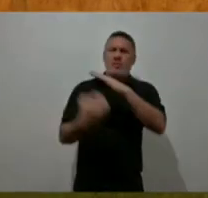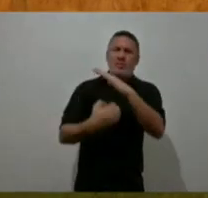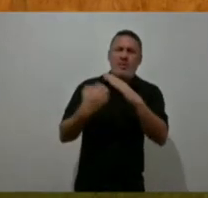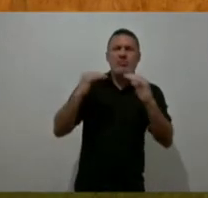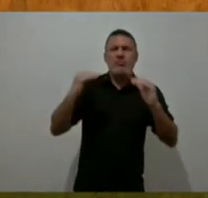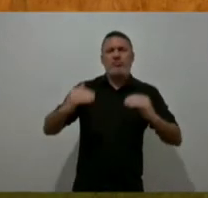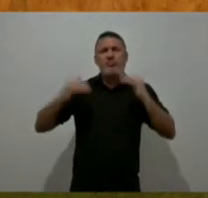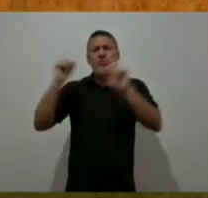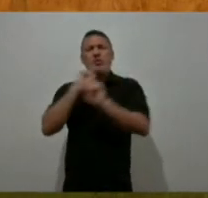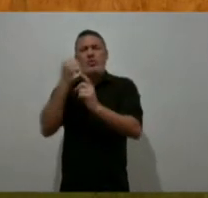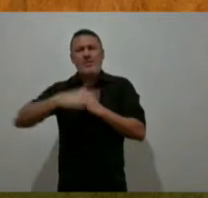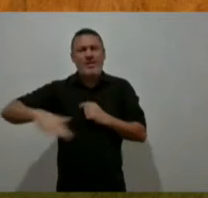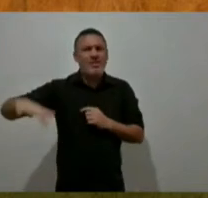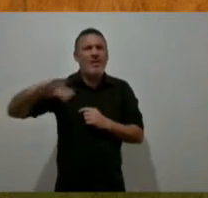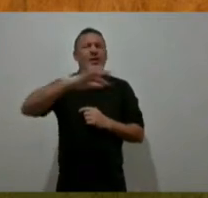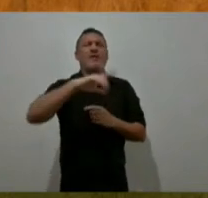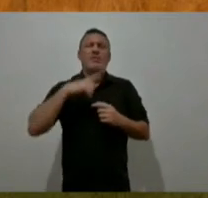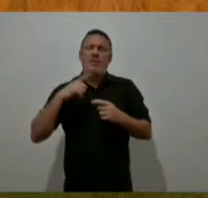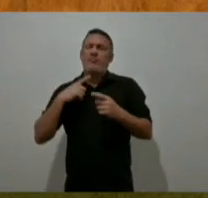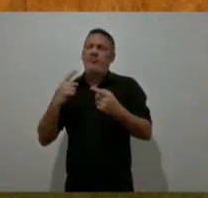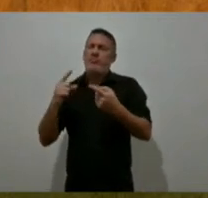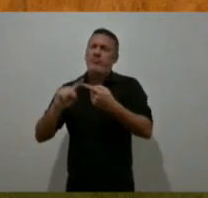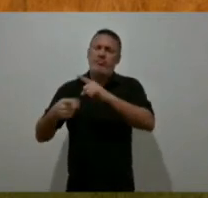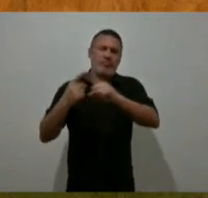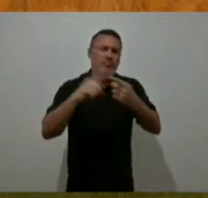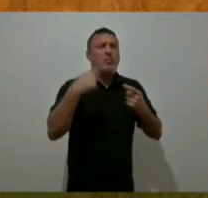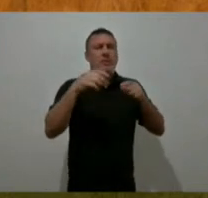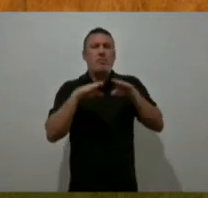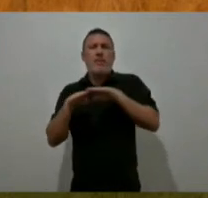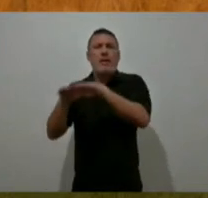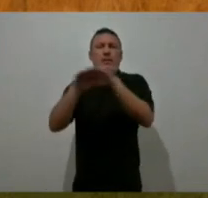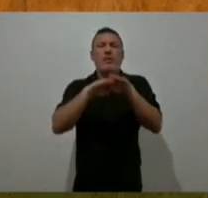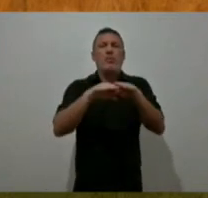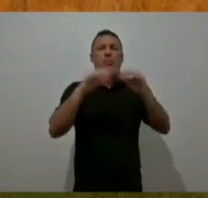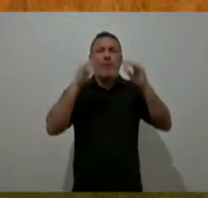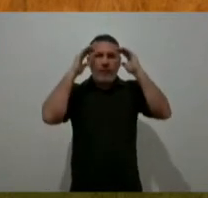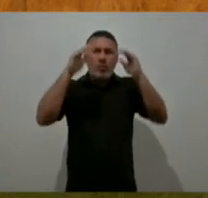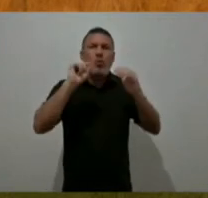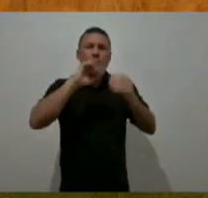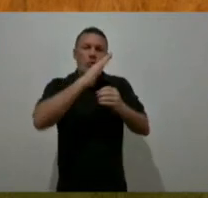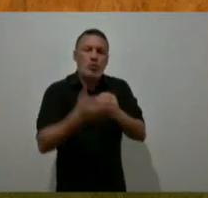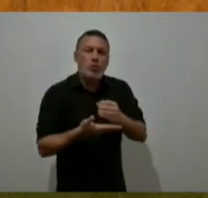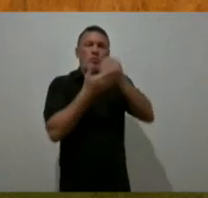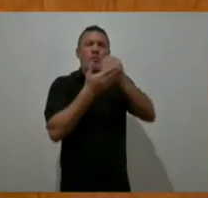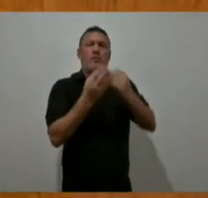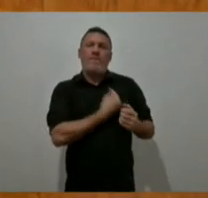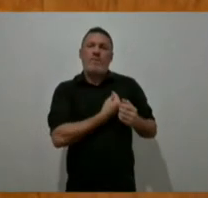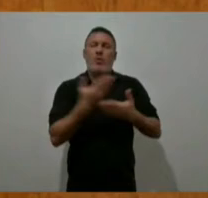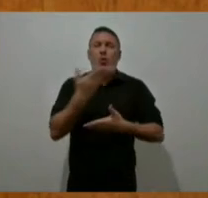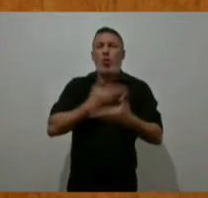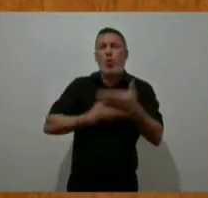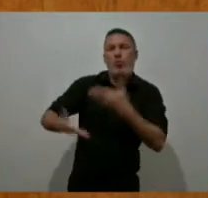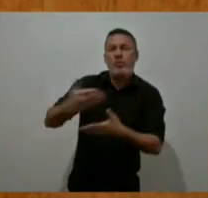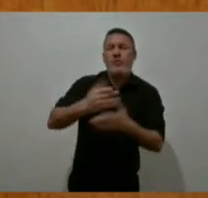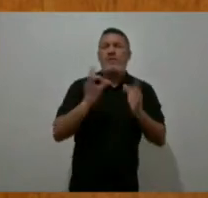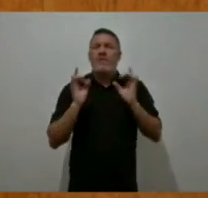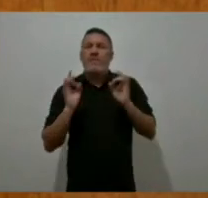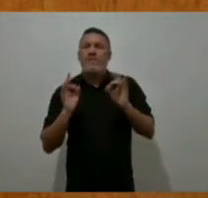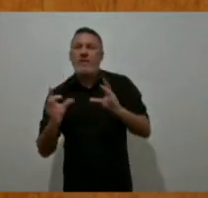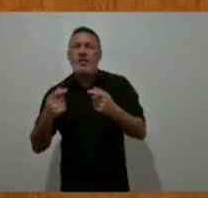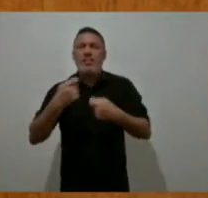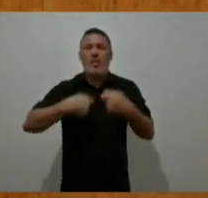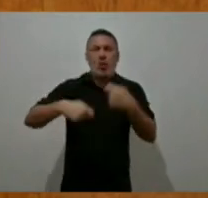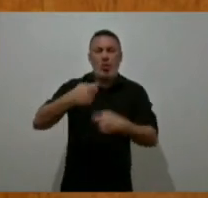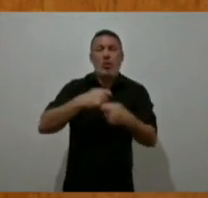exigirão padrões mais sustentáveis de se viver, compartilhar e fazer negócio. E é nossa obrigação, não só